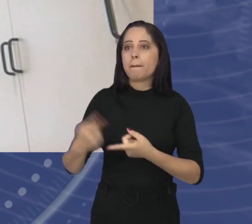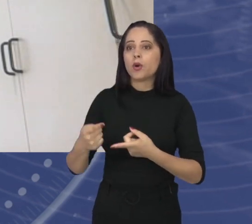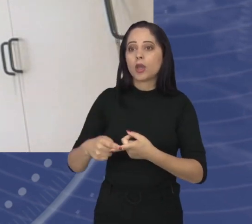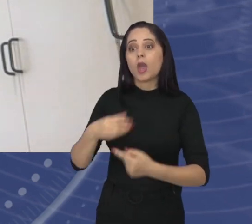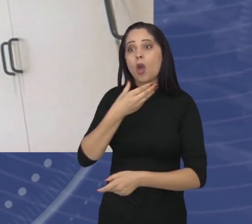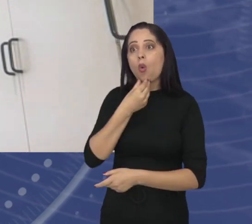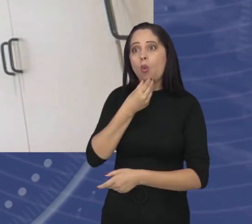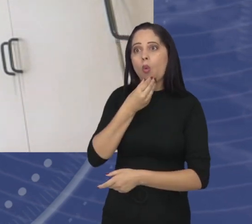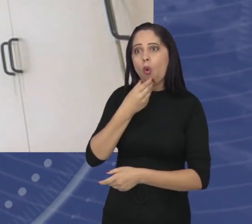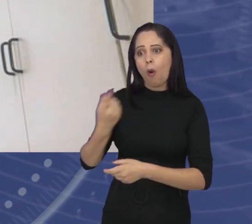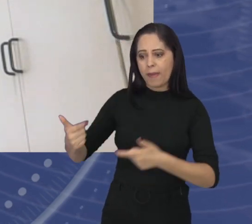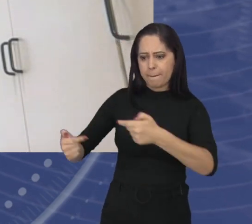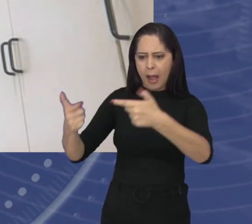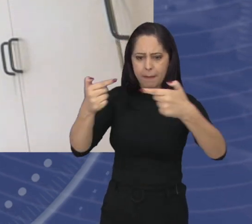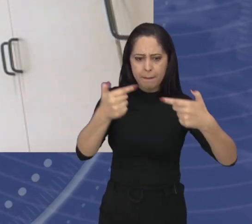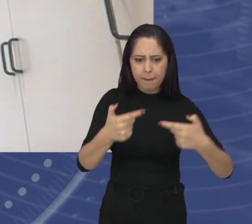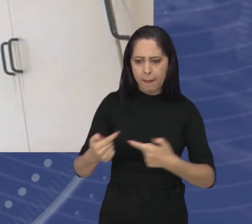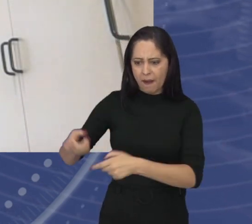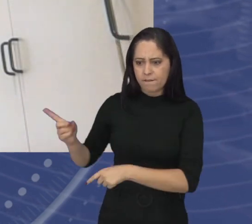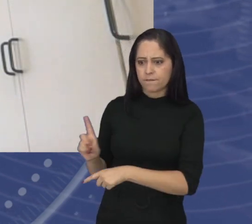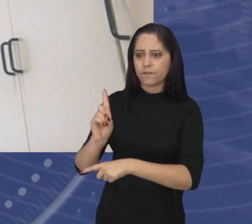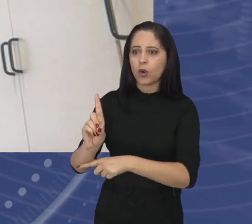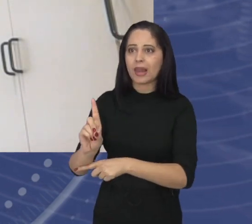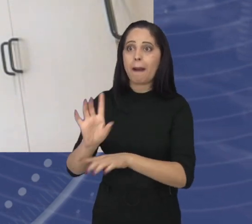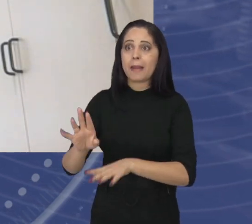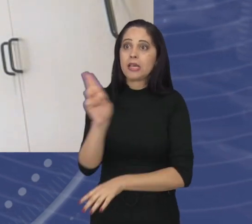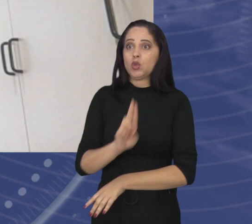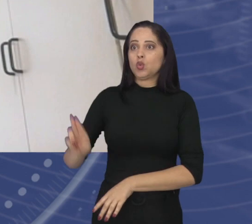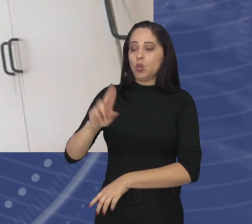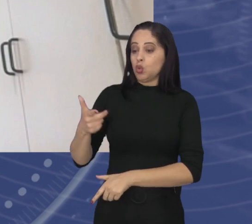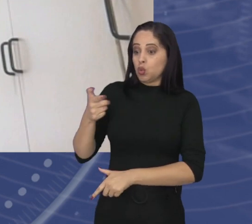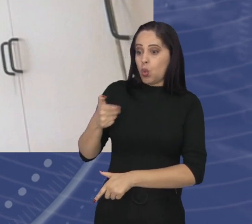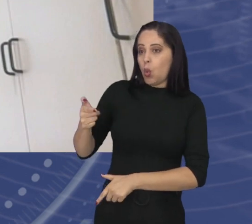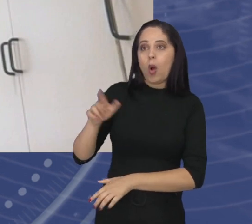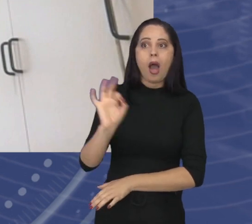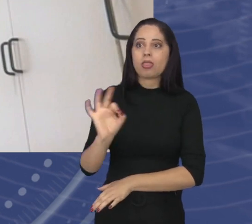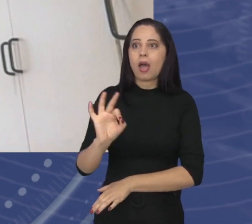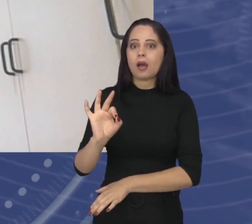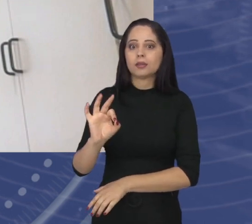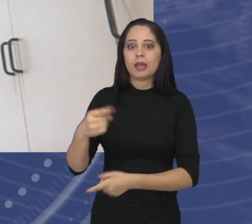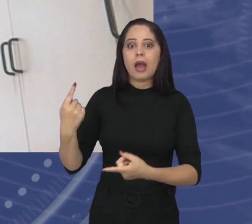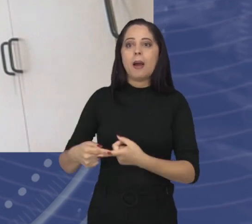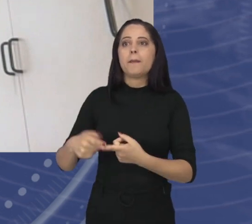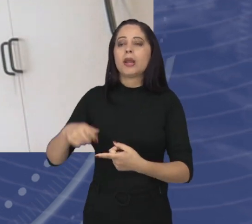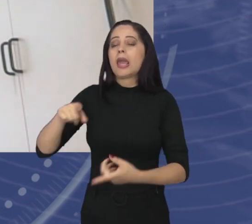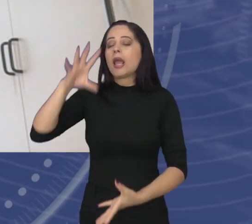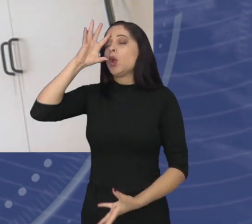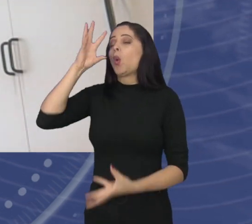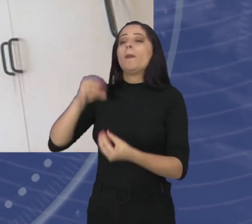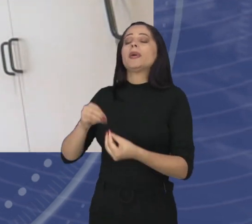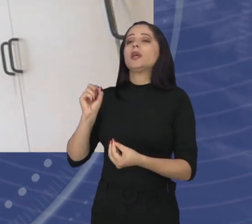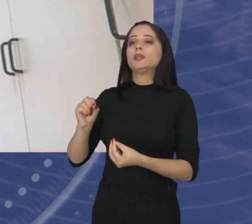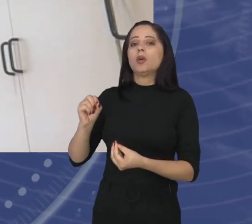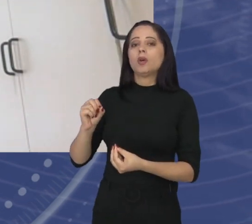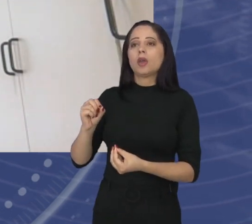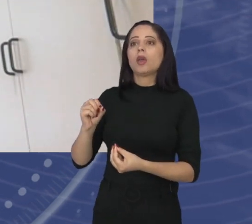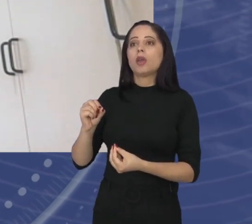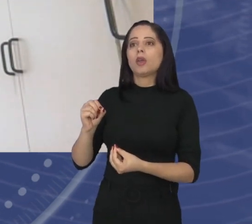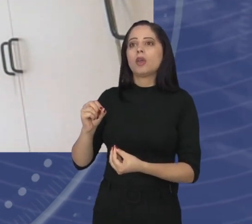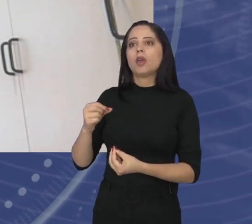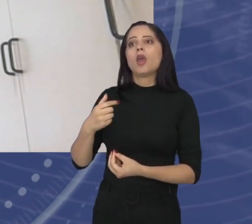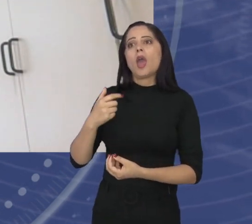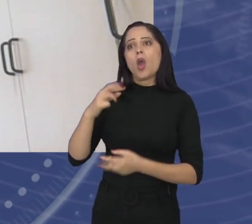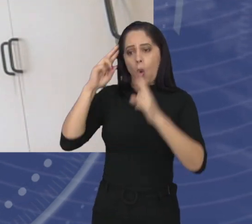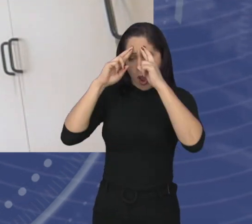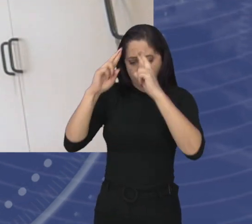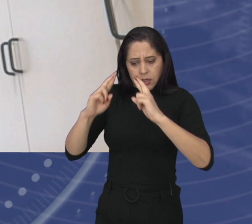que foi real, né, autorizado pela Suprema Corte, porque entendia que ele não podia carregar uma arma. Era um respeito à sua